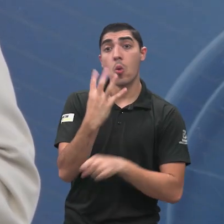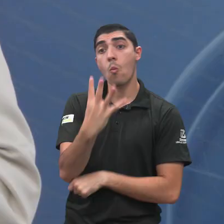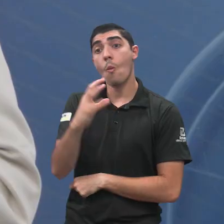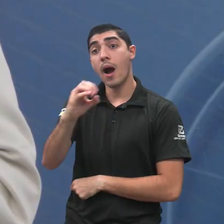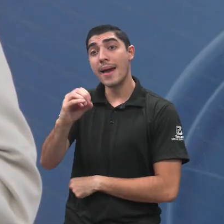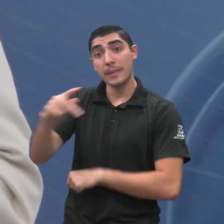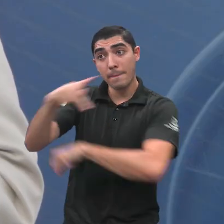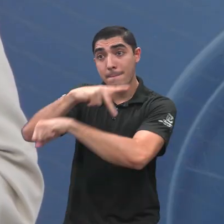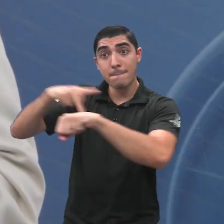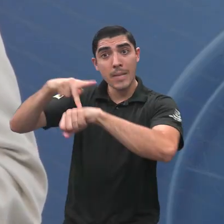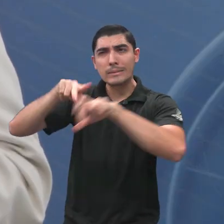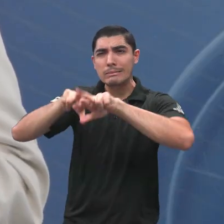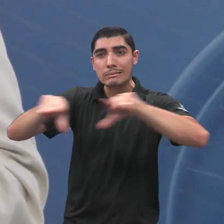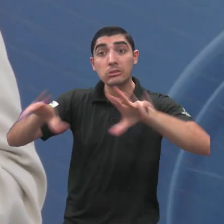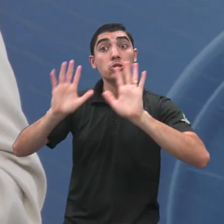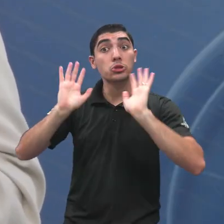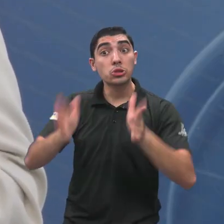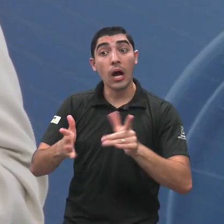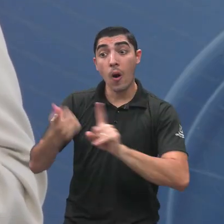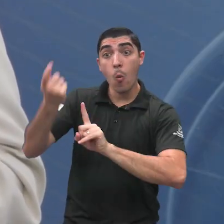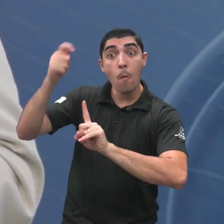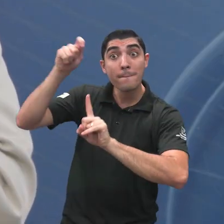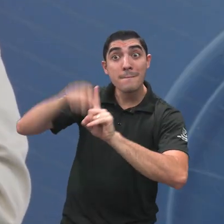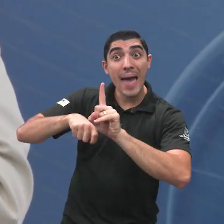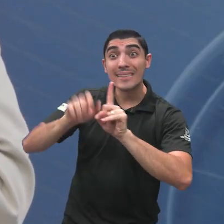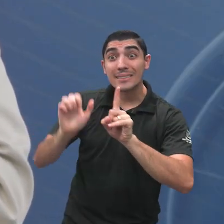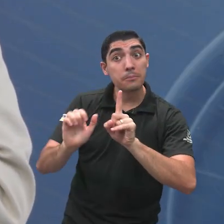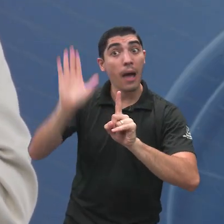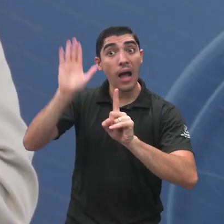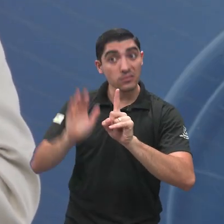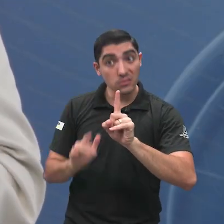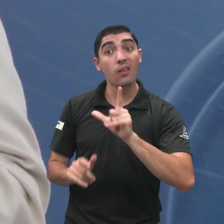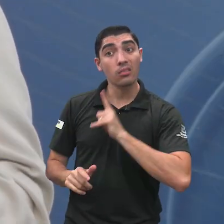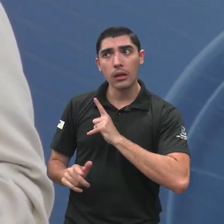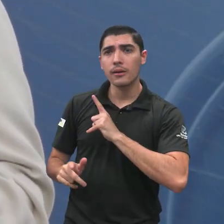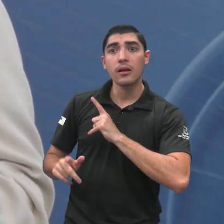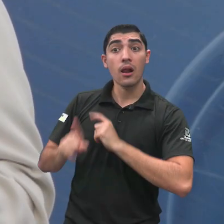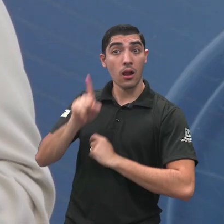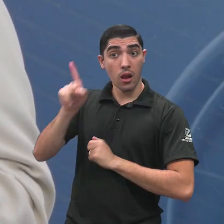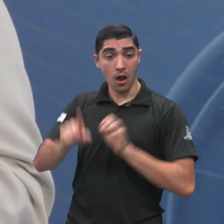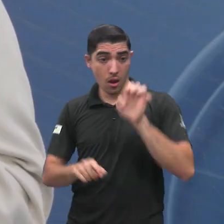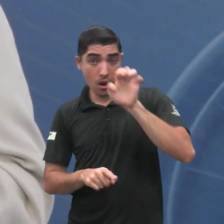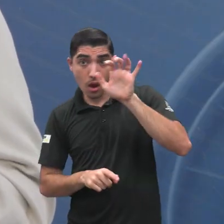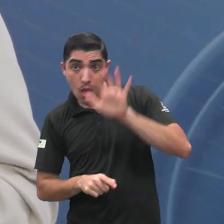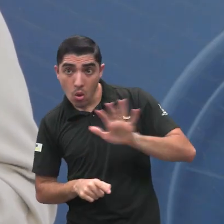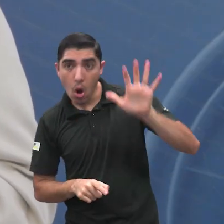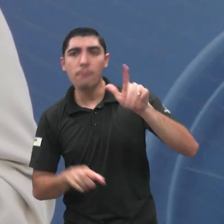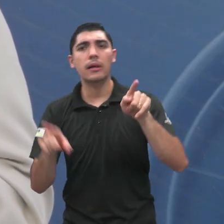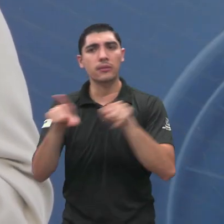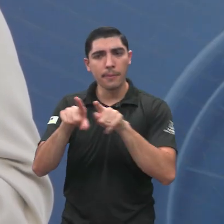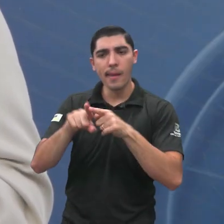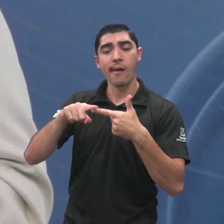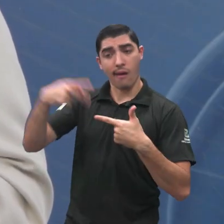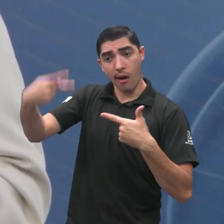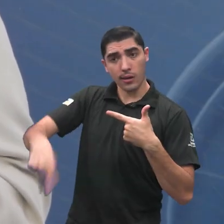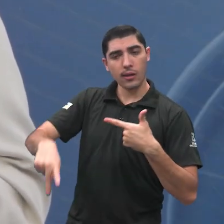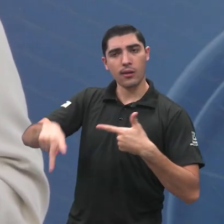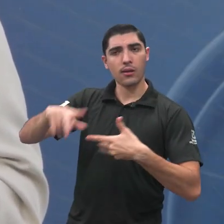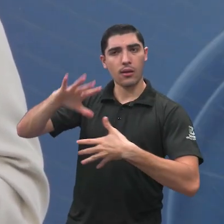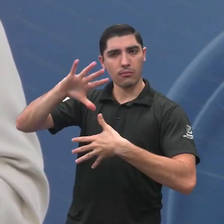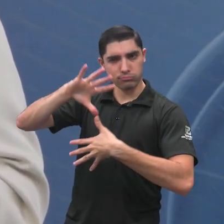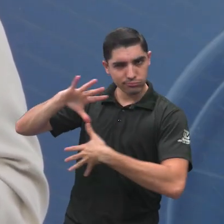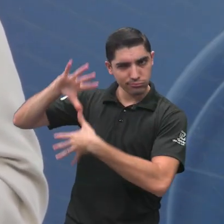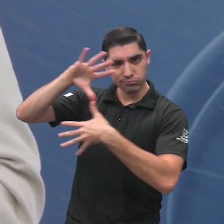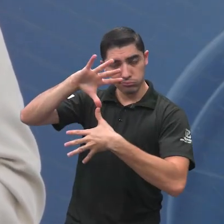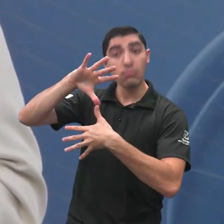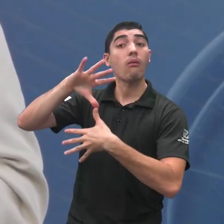já ultrapassa os 30 dias, né? E em várias nações da Europa e da América Latina, a licença